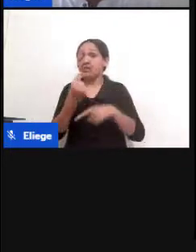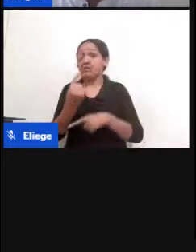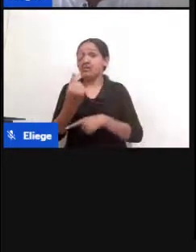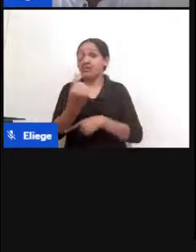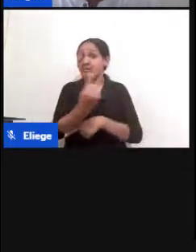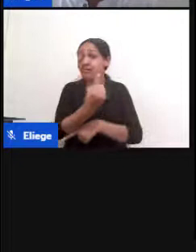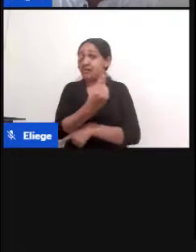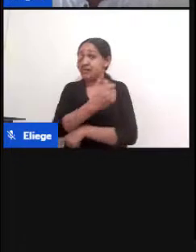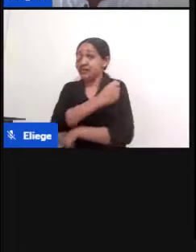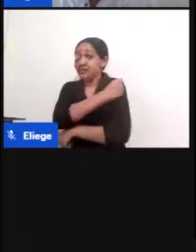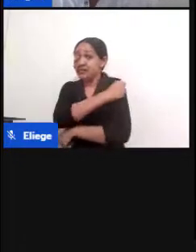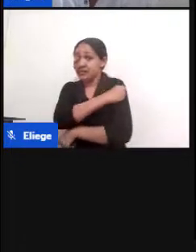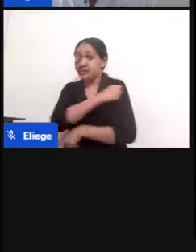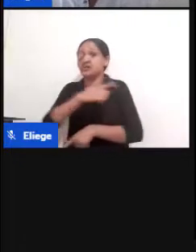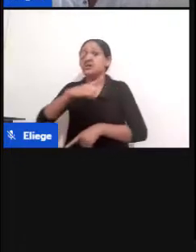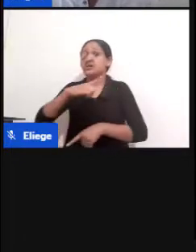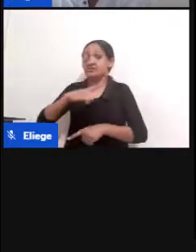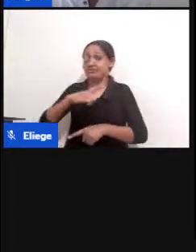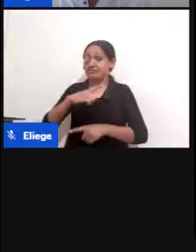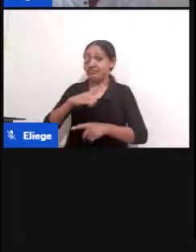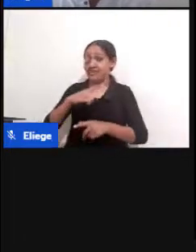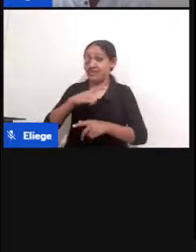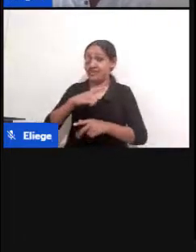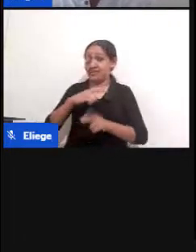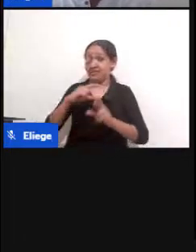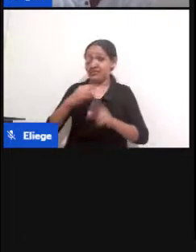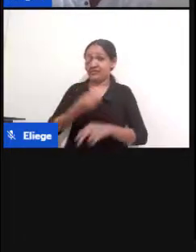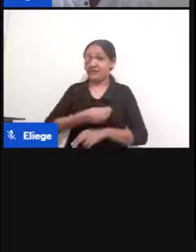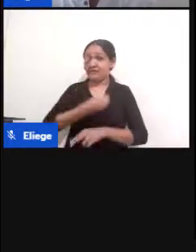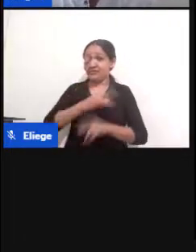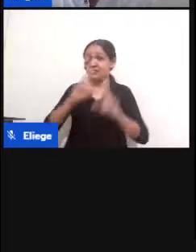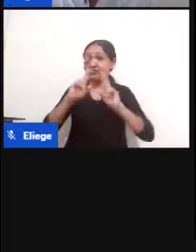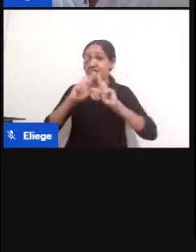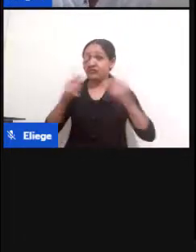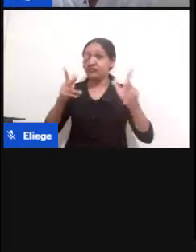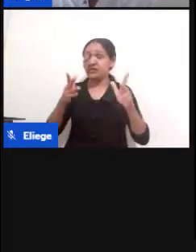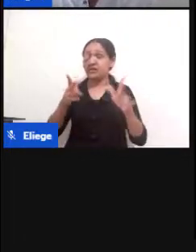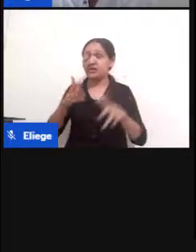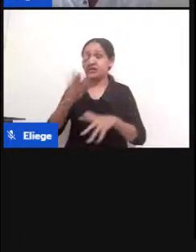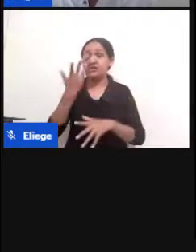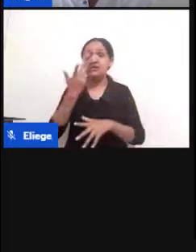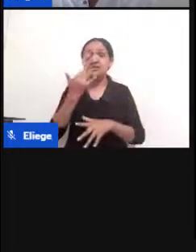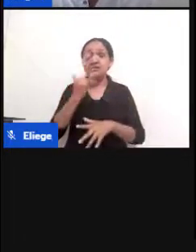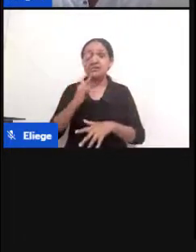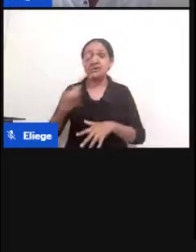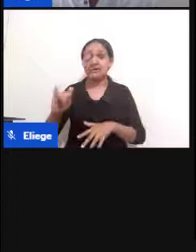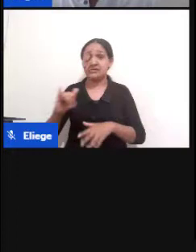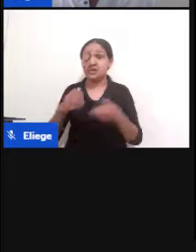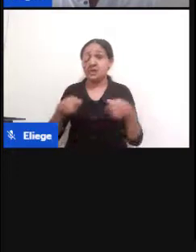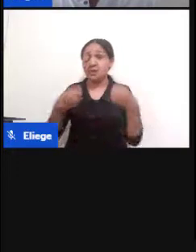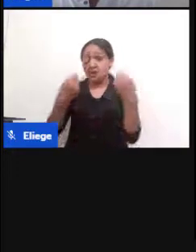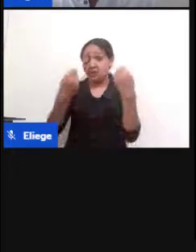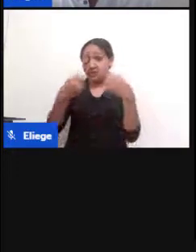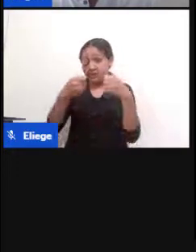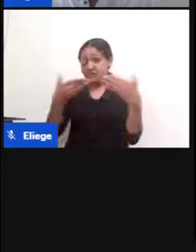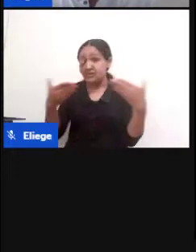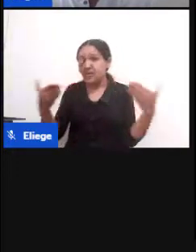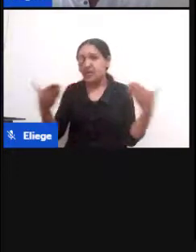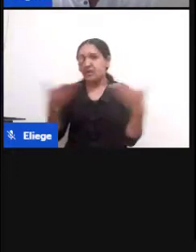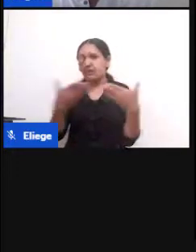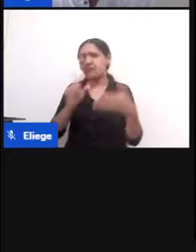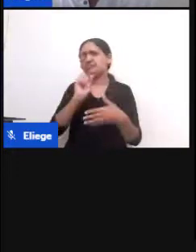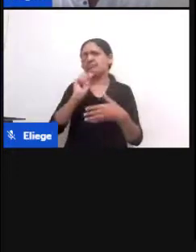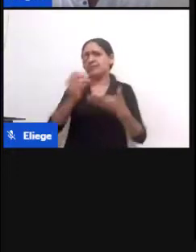sua realidade doméstica. E essas crianças precisam agora, o máximo possível, dessa interação